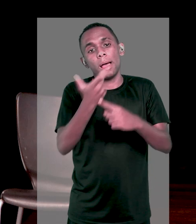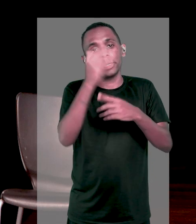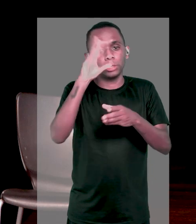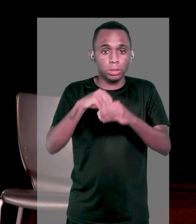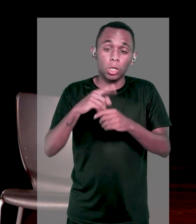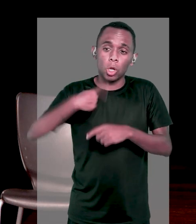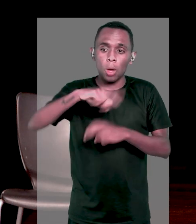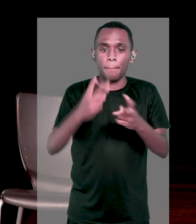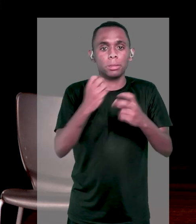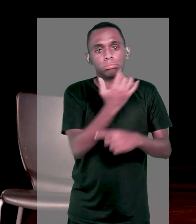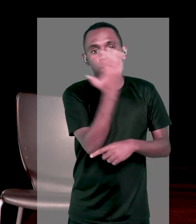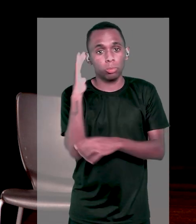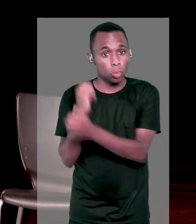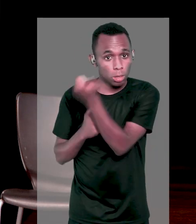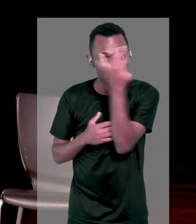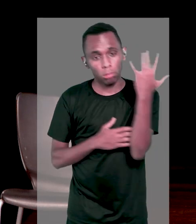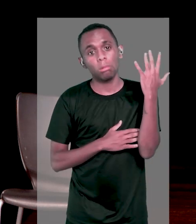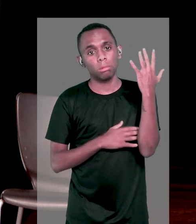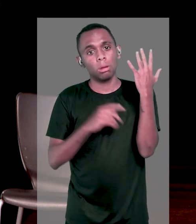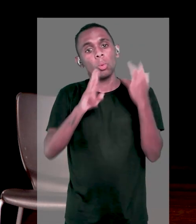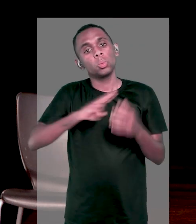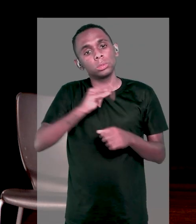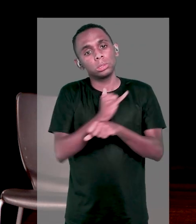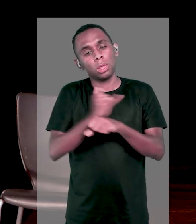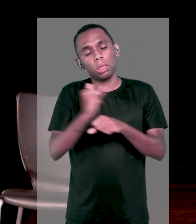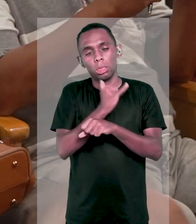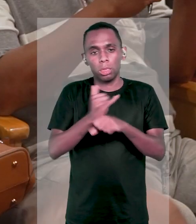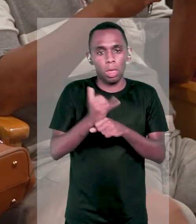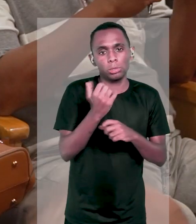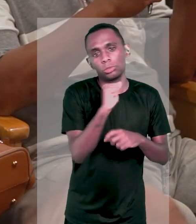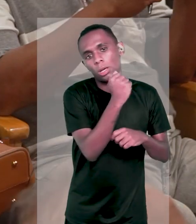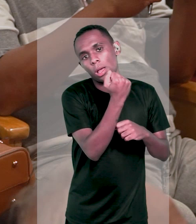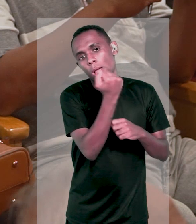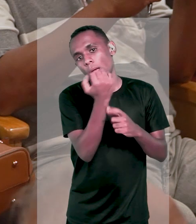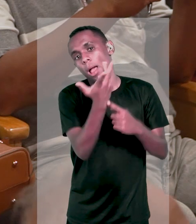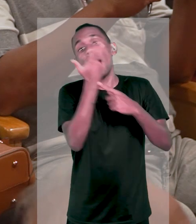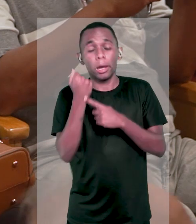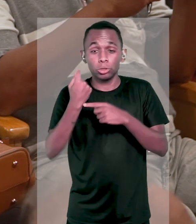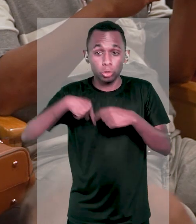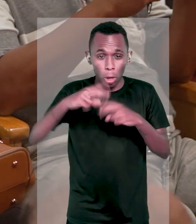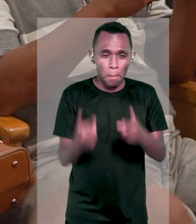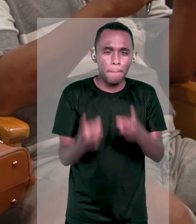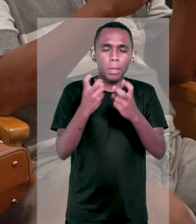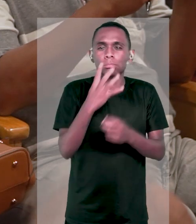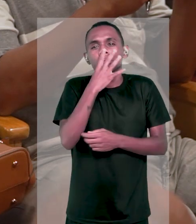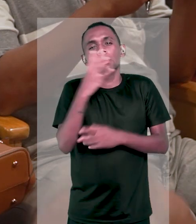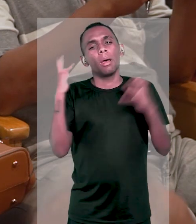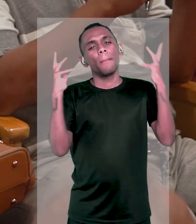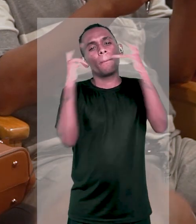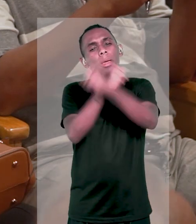nos perceber nos deixar encantar por ela mas esse encanto funciona graças ao